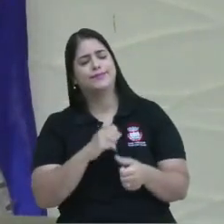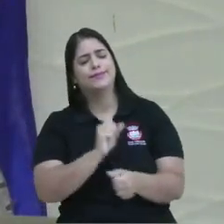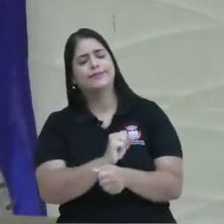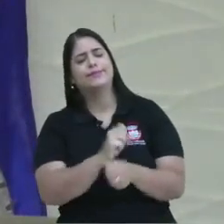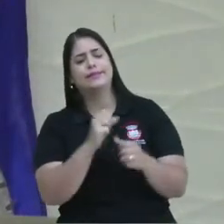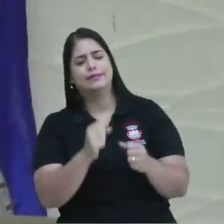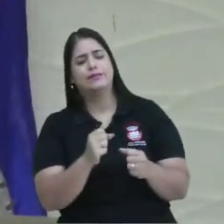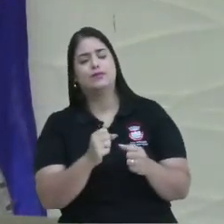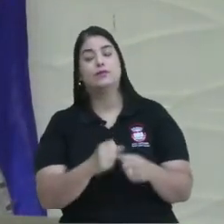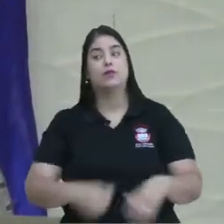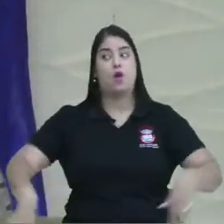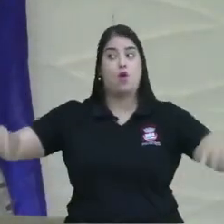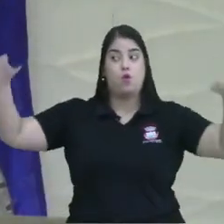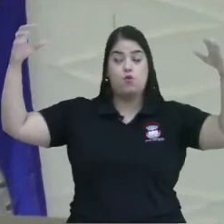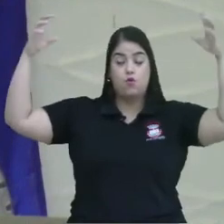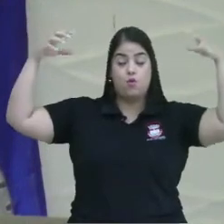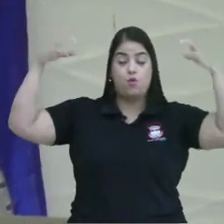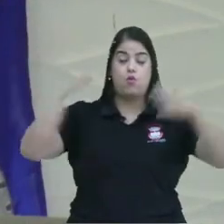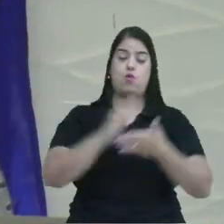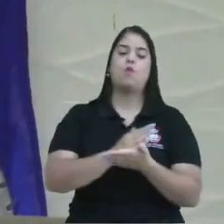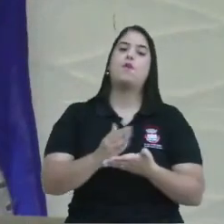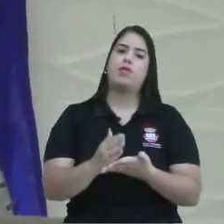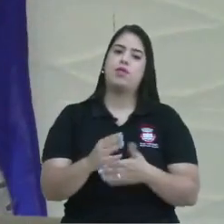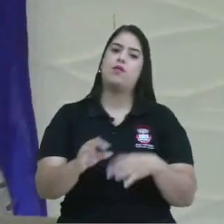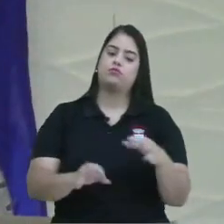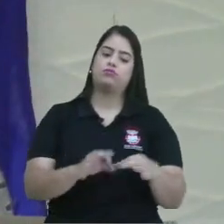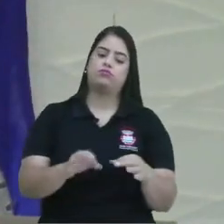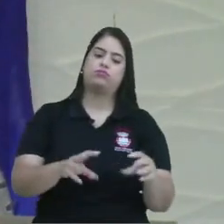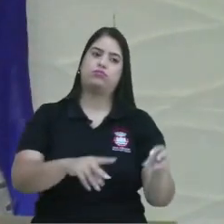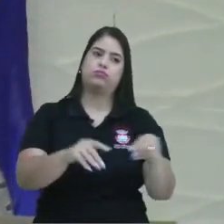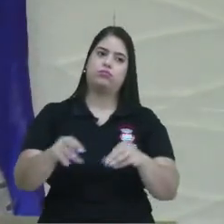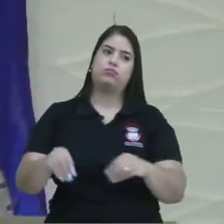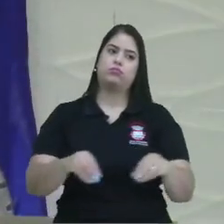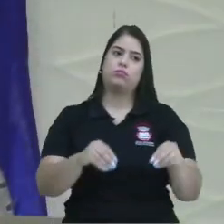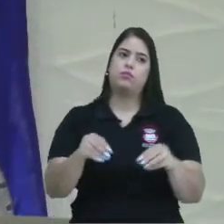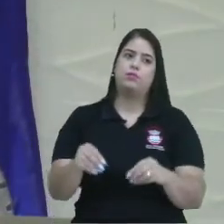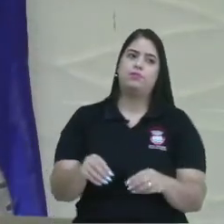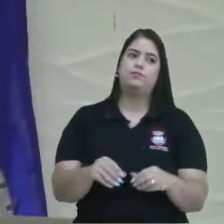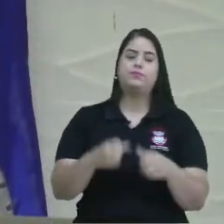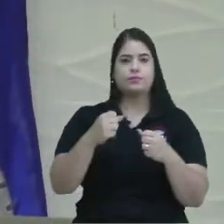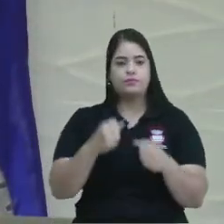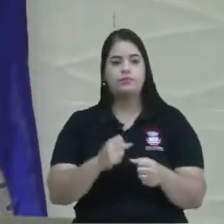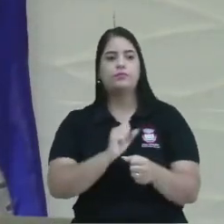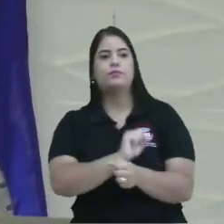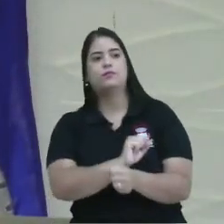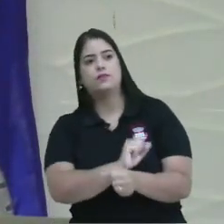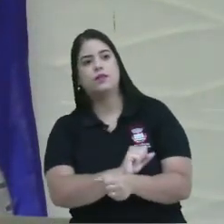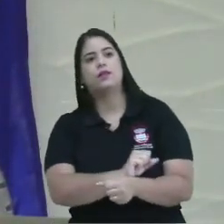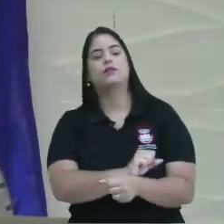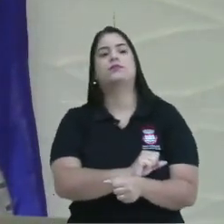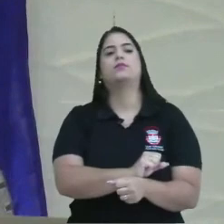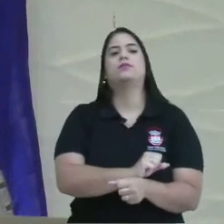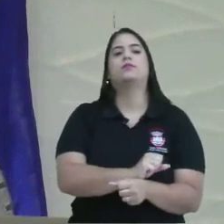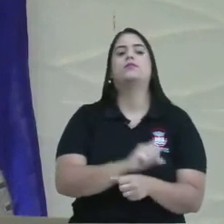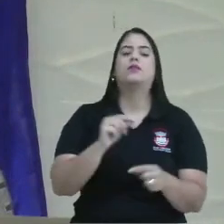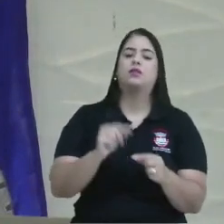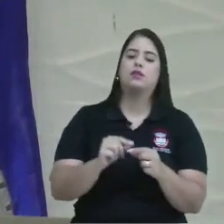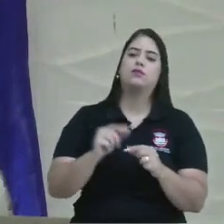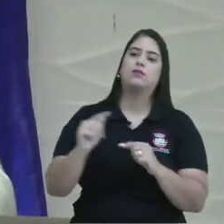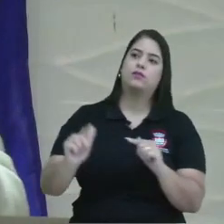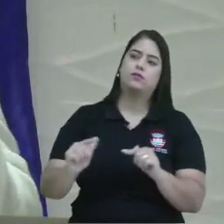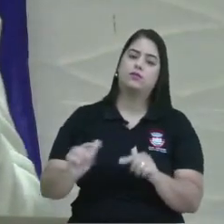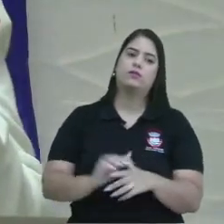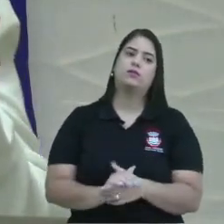já começará a terra, né, vereador Júnior? E aqueles, os outros, que podem esperar, espera e a gente faz o trabalho. Então